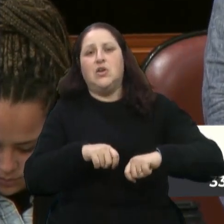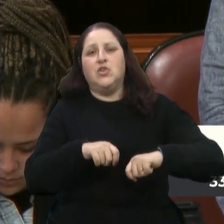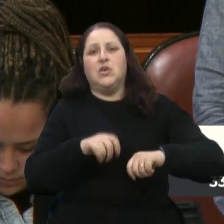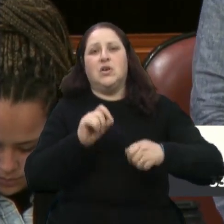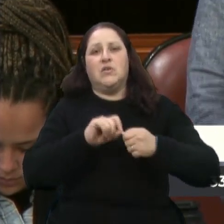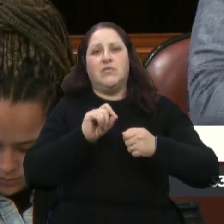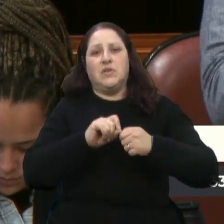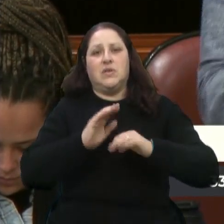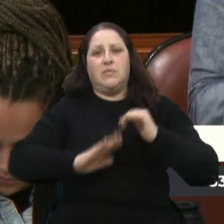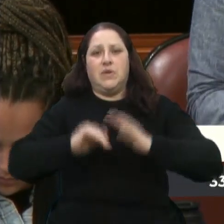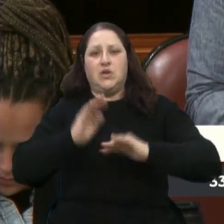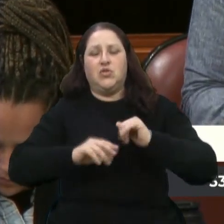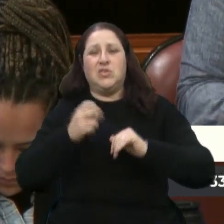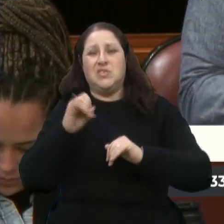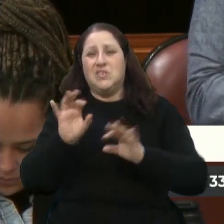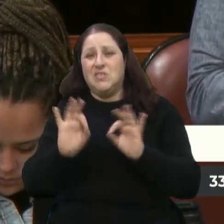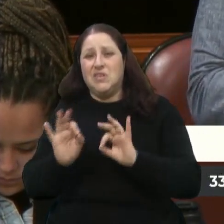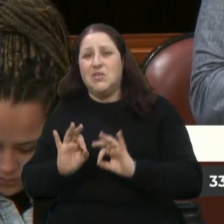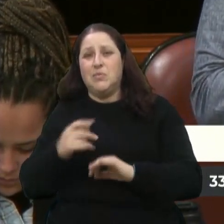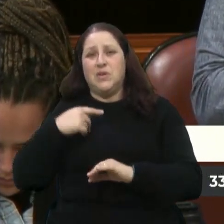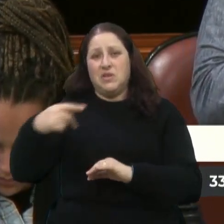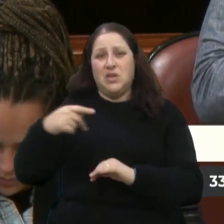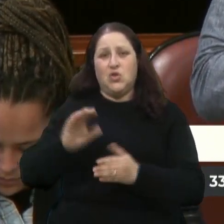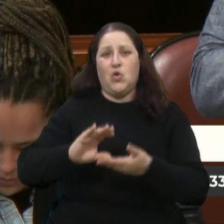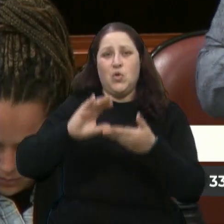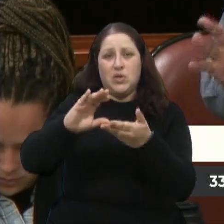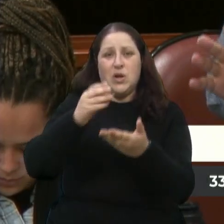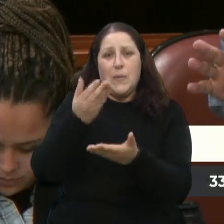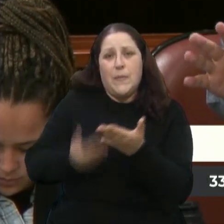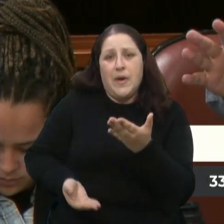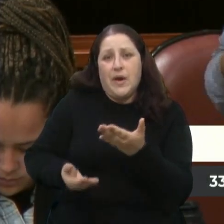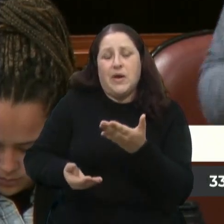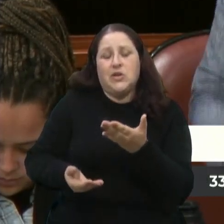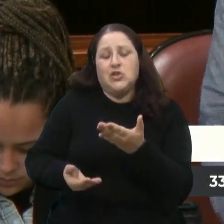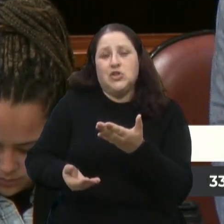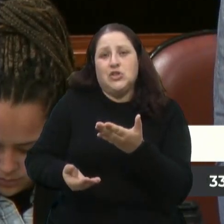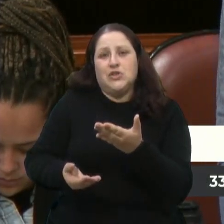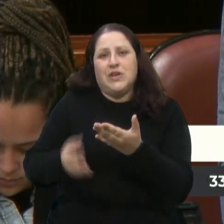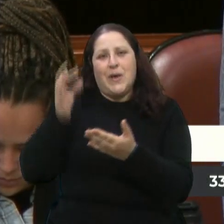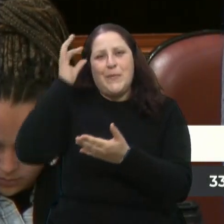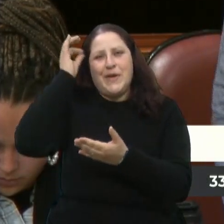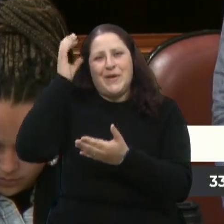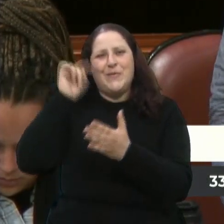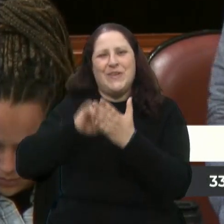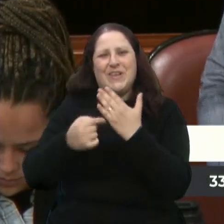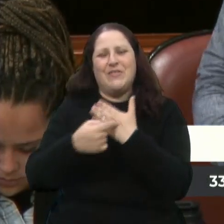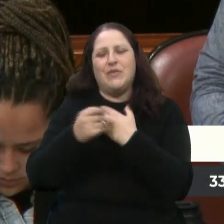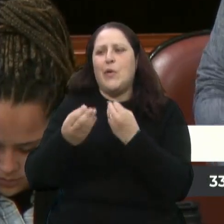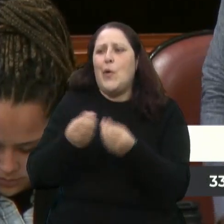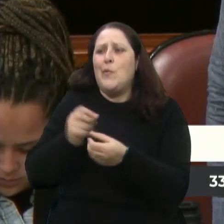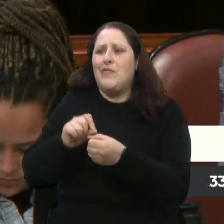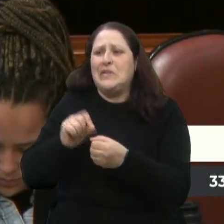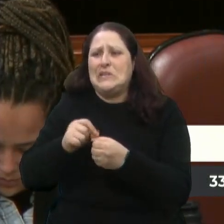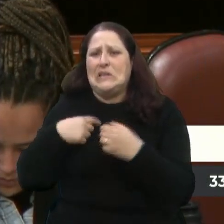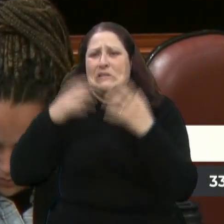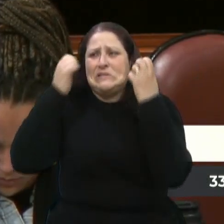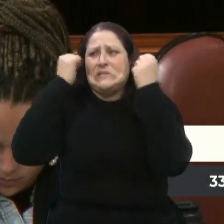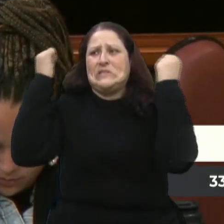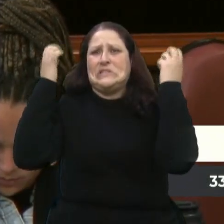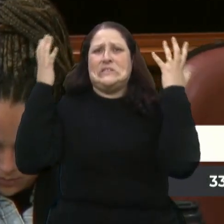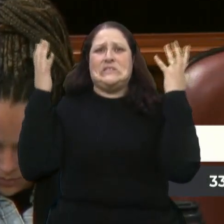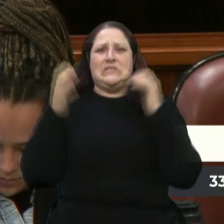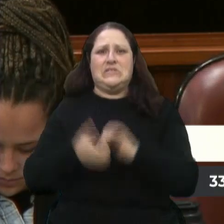praticado, porque senão os presidentes dos conselhos vão perder os cabelos que têm, né? Sabe como é que eu vou praticar isso. Bom, eu, assim